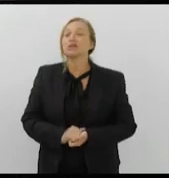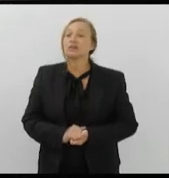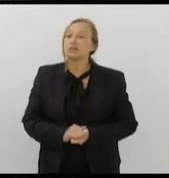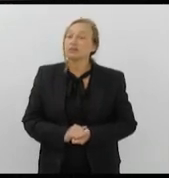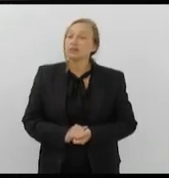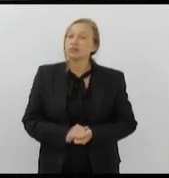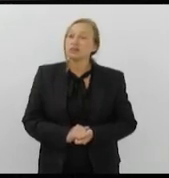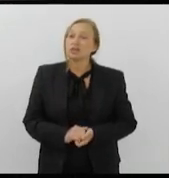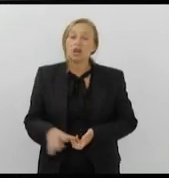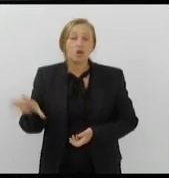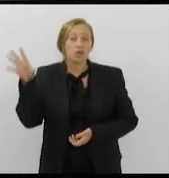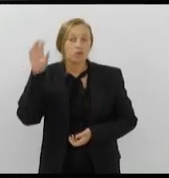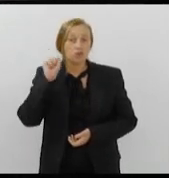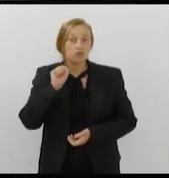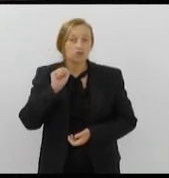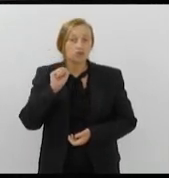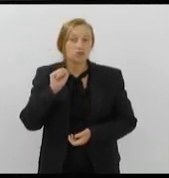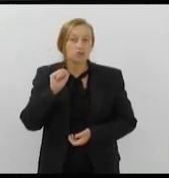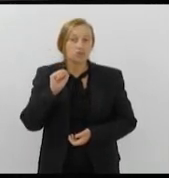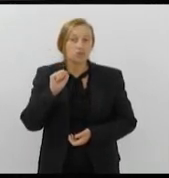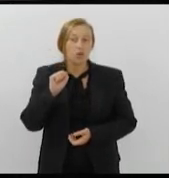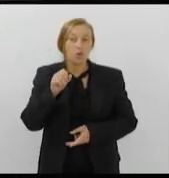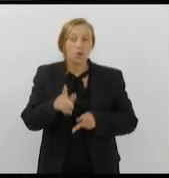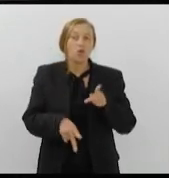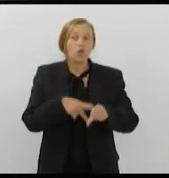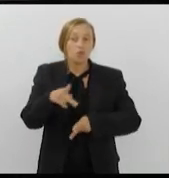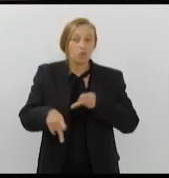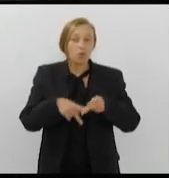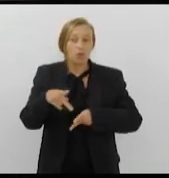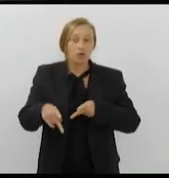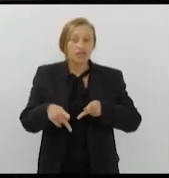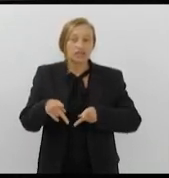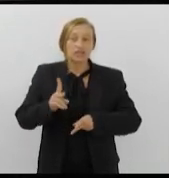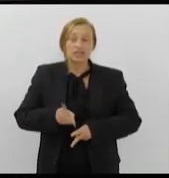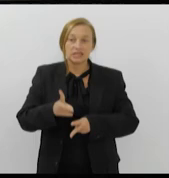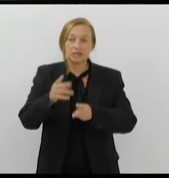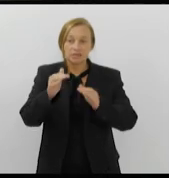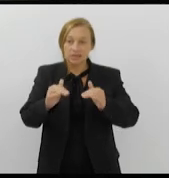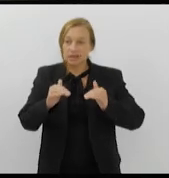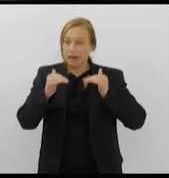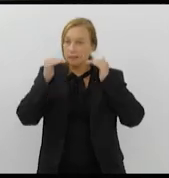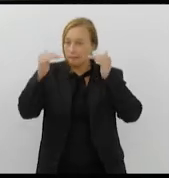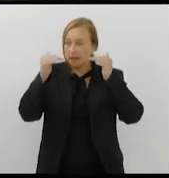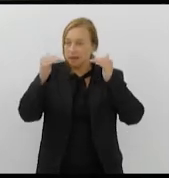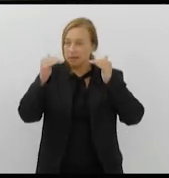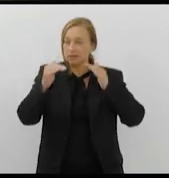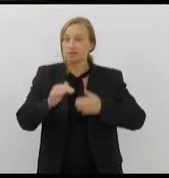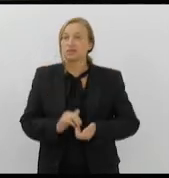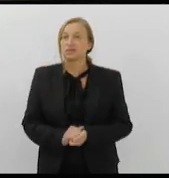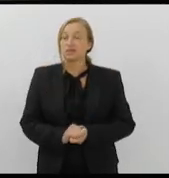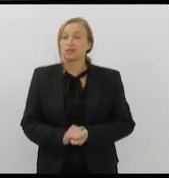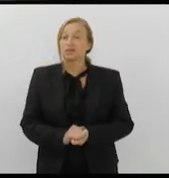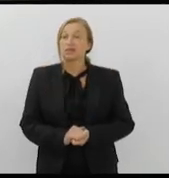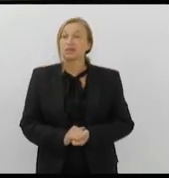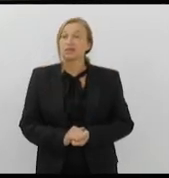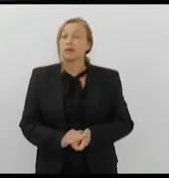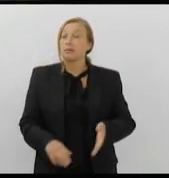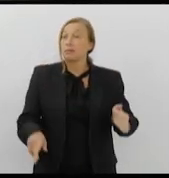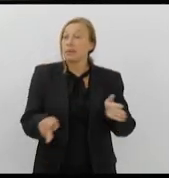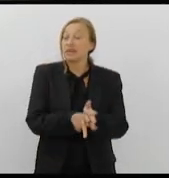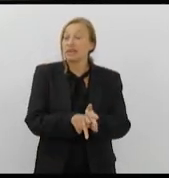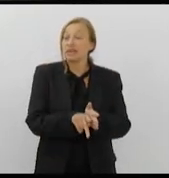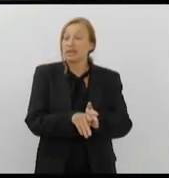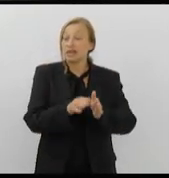eu escuto na minha mente que o povo sempre será soberano, sempre será dele a